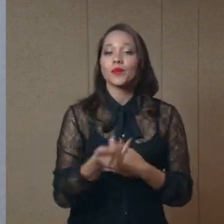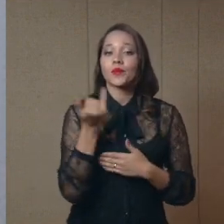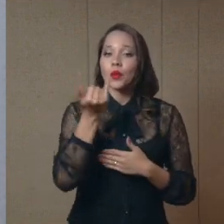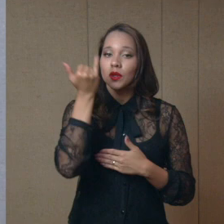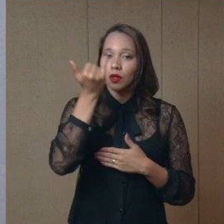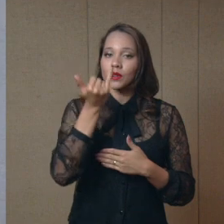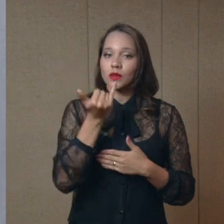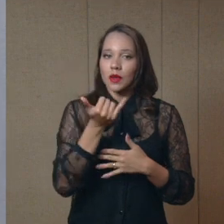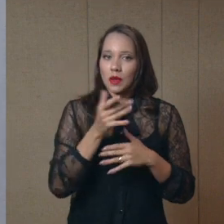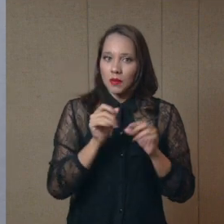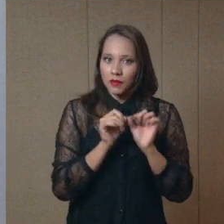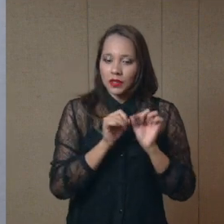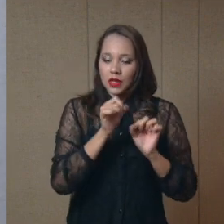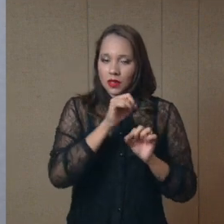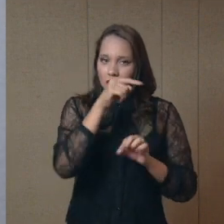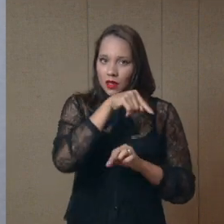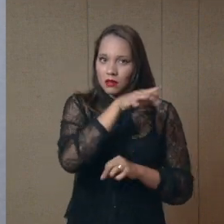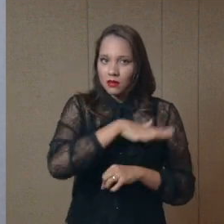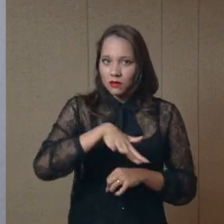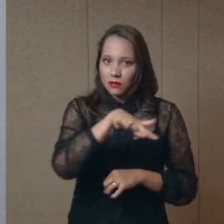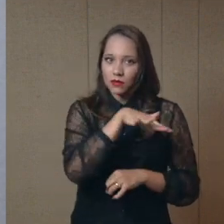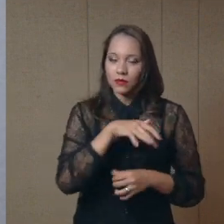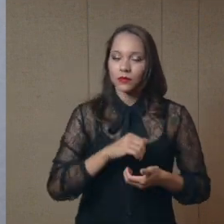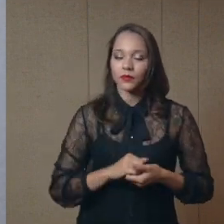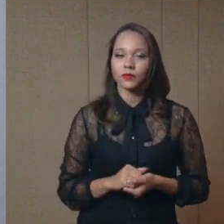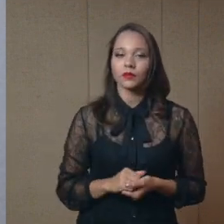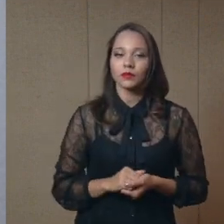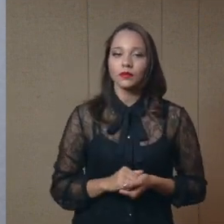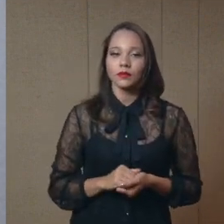cumprir naquele território